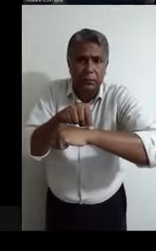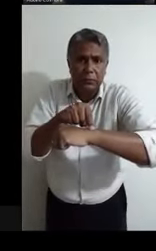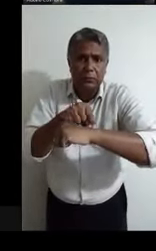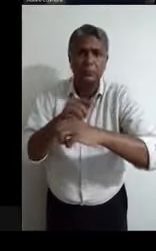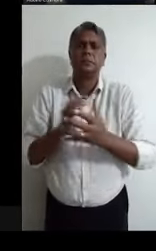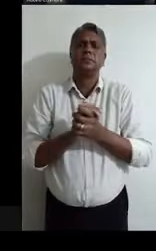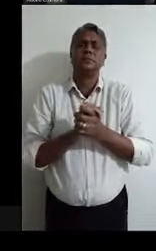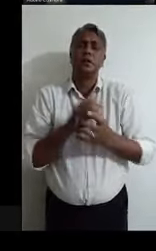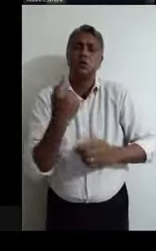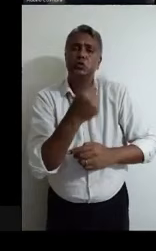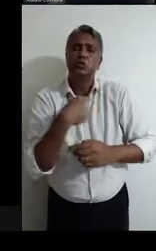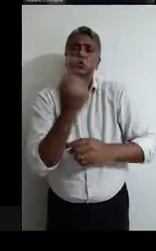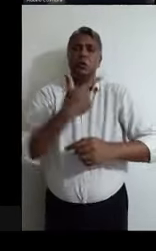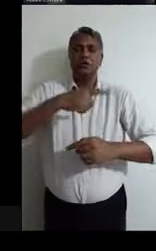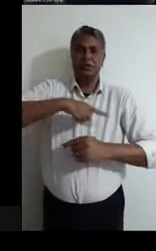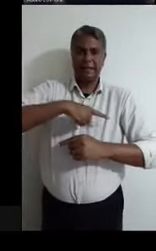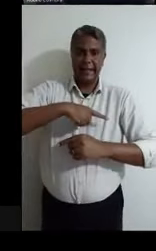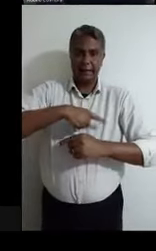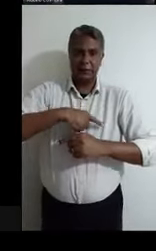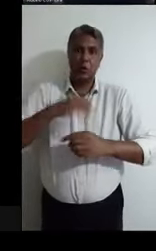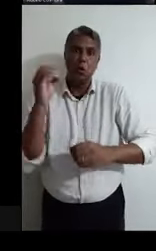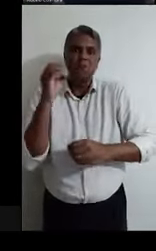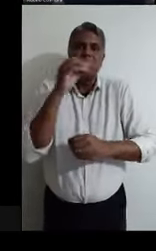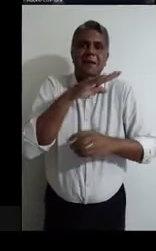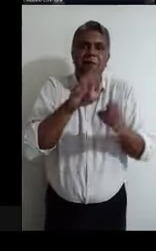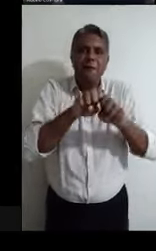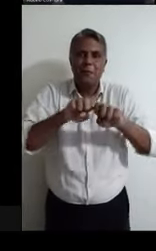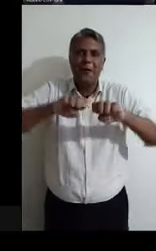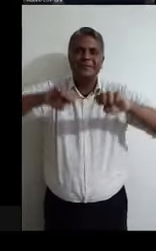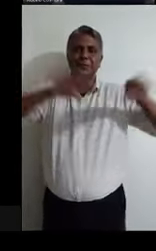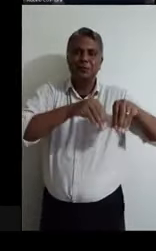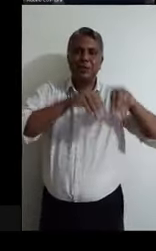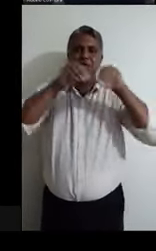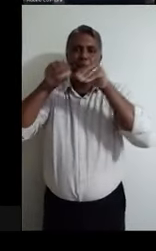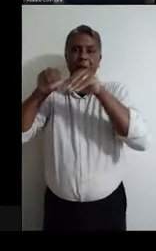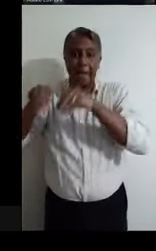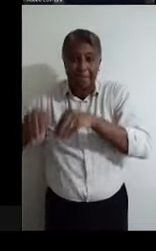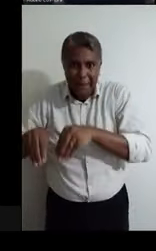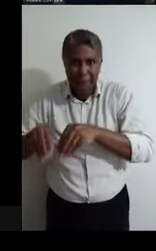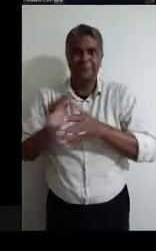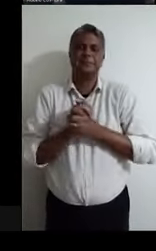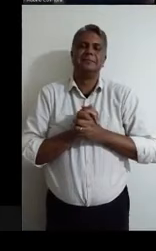deslocamento, nós temos uma nova equação do deslocamento